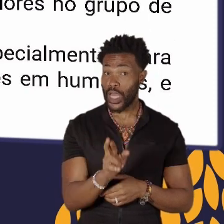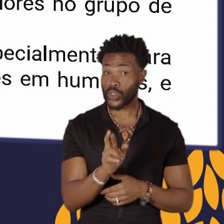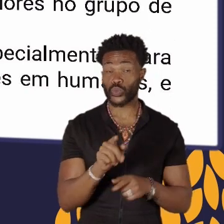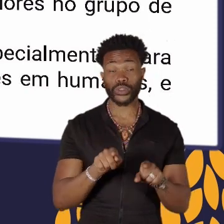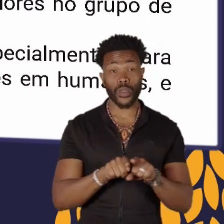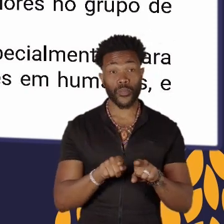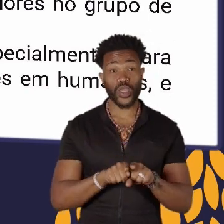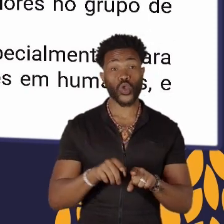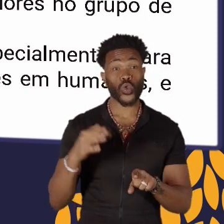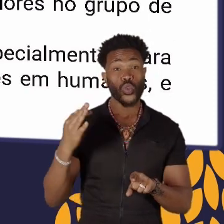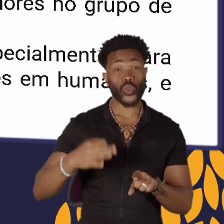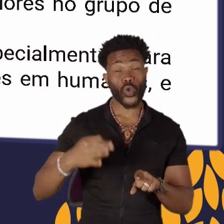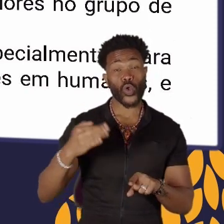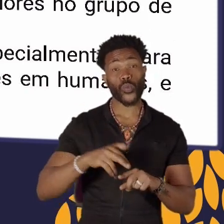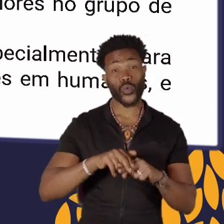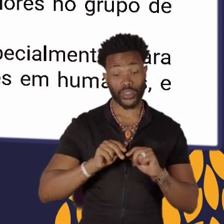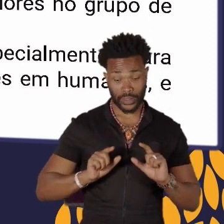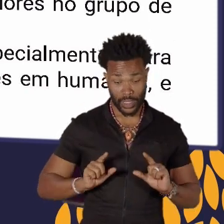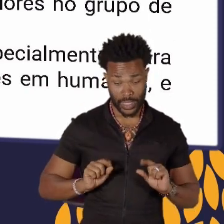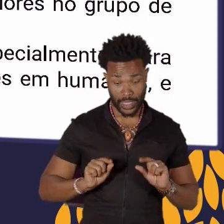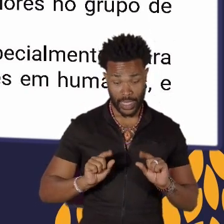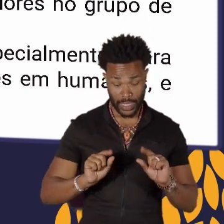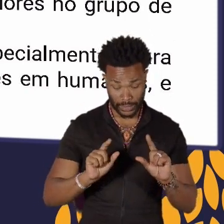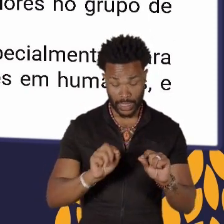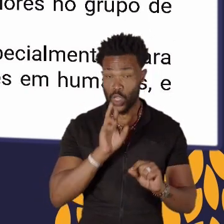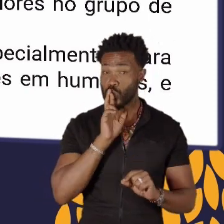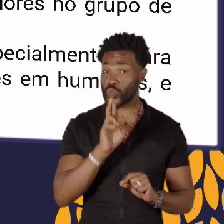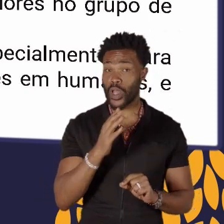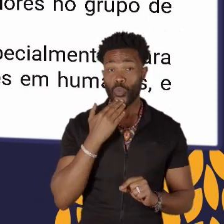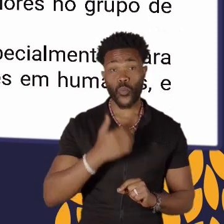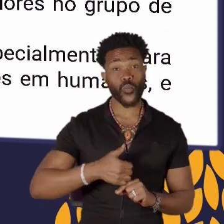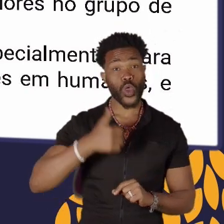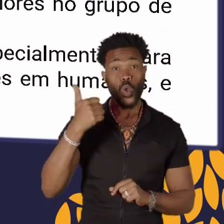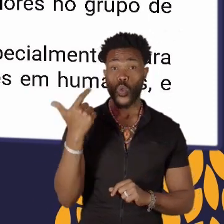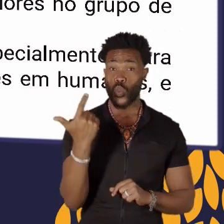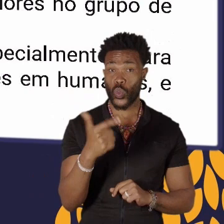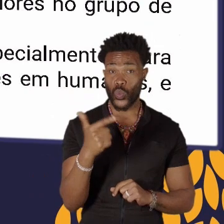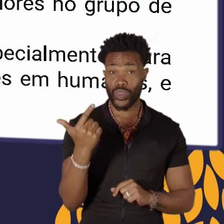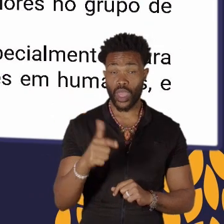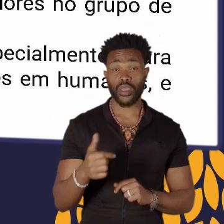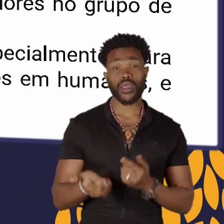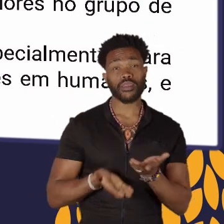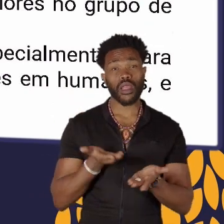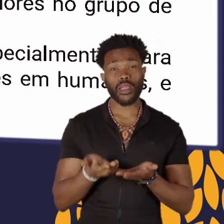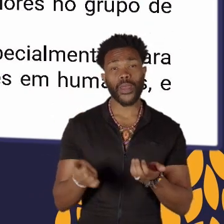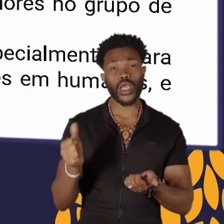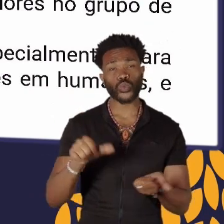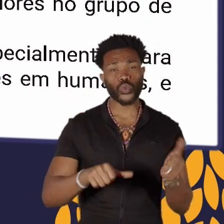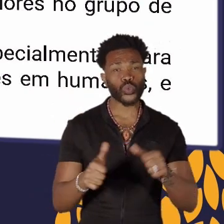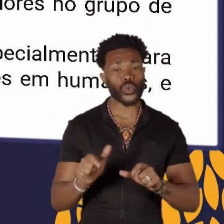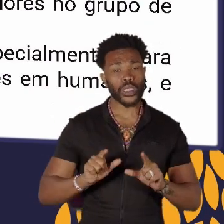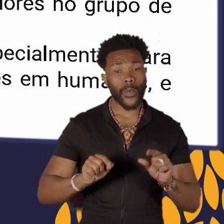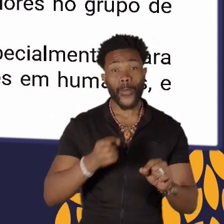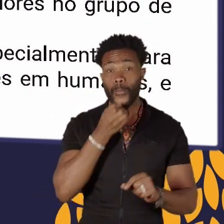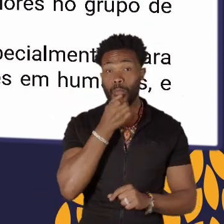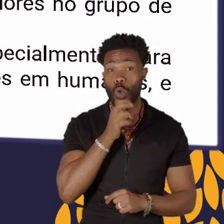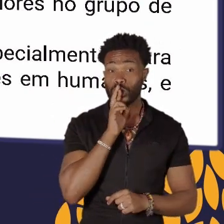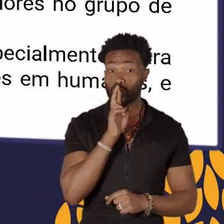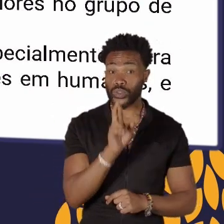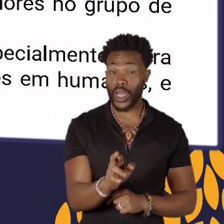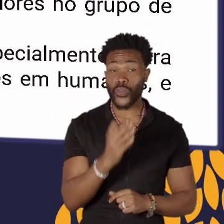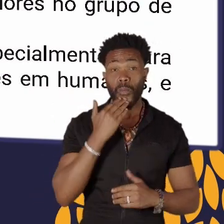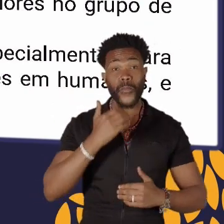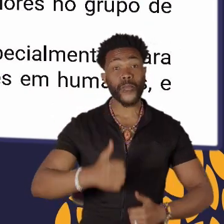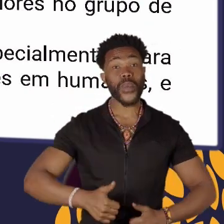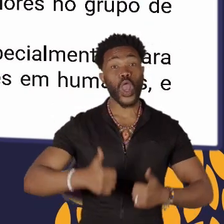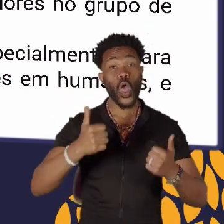dor devido ao câncer, não tem resultados melhores. Na quimioterapia, a gente tem resultados bons com relação à melhora